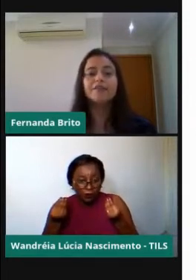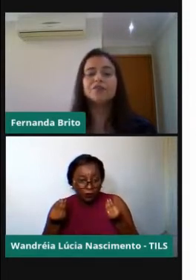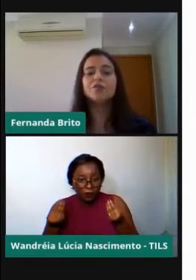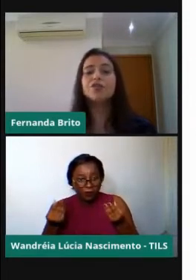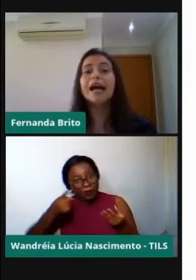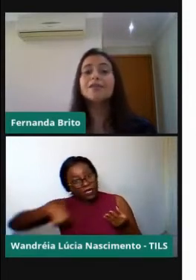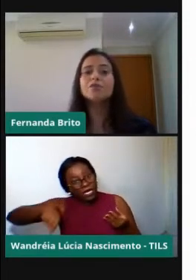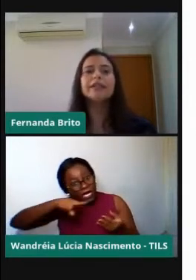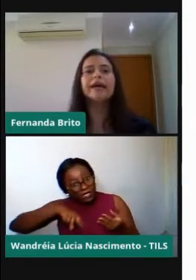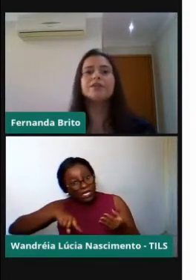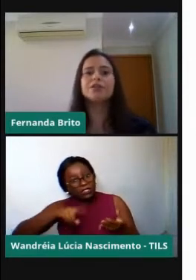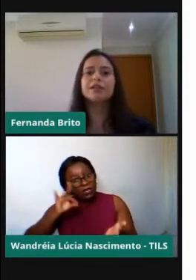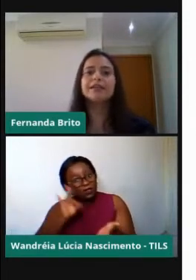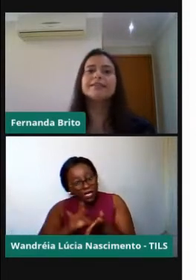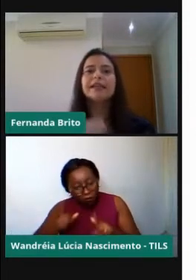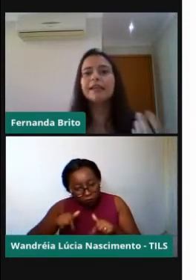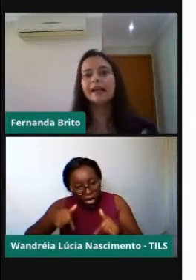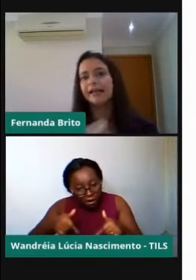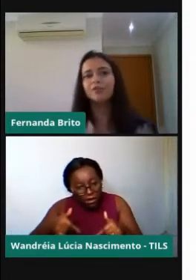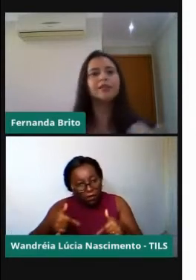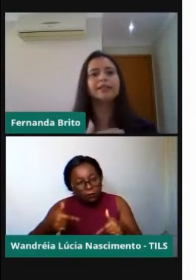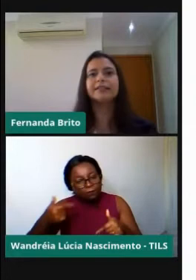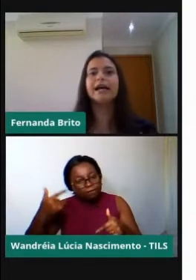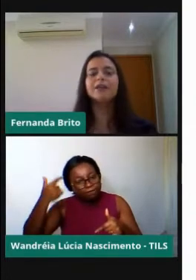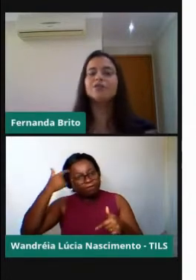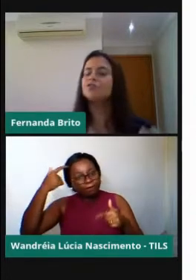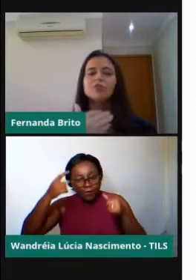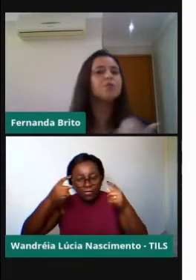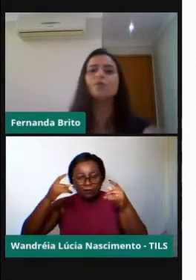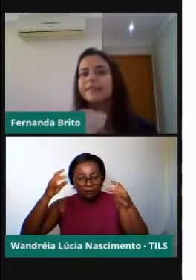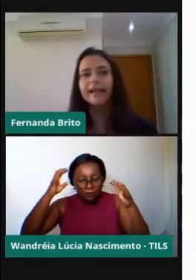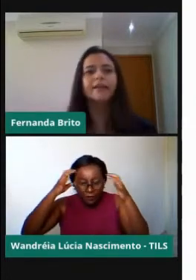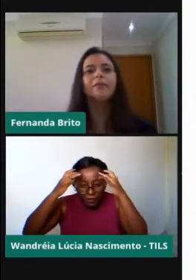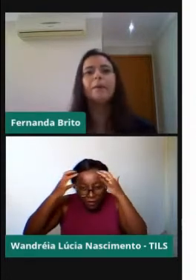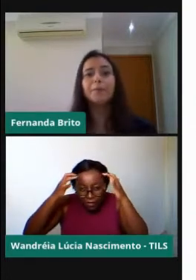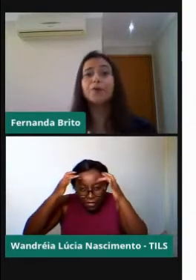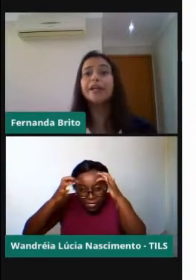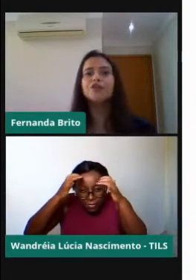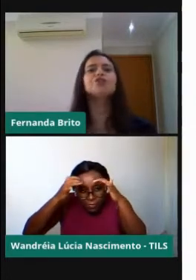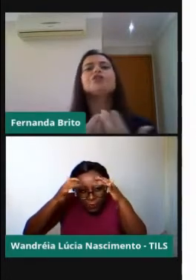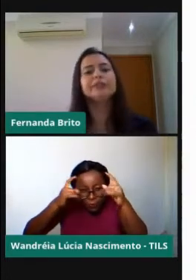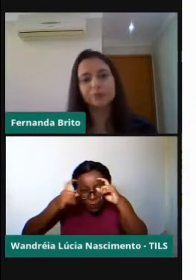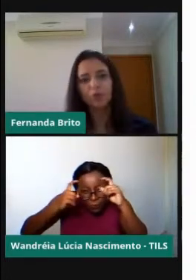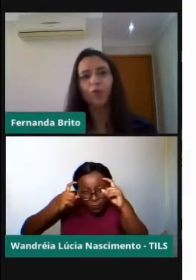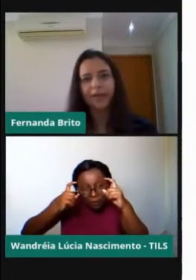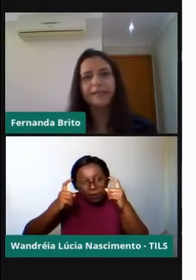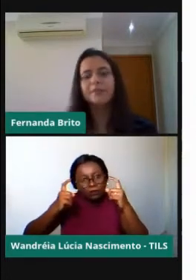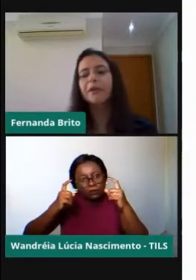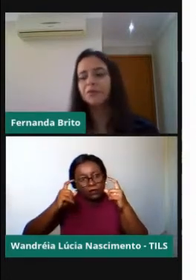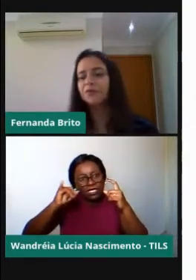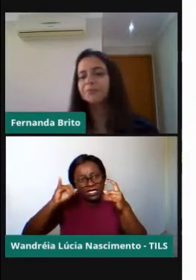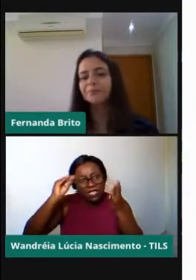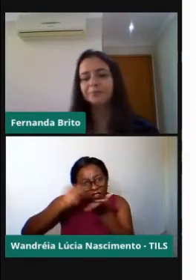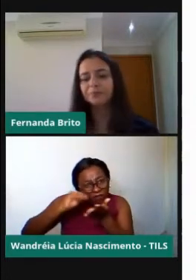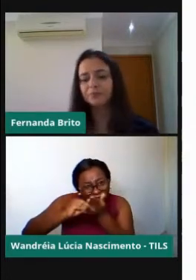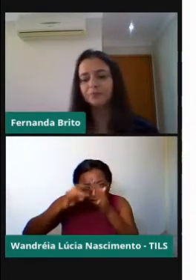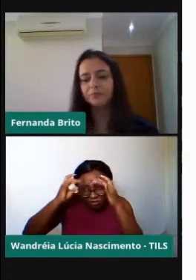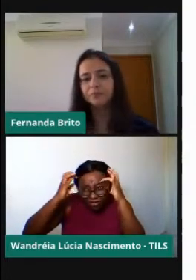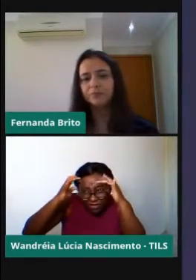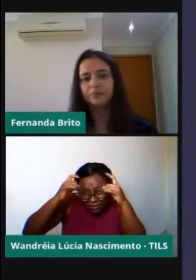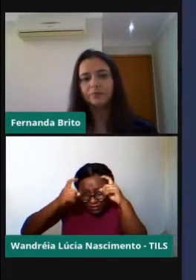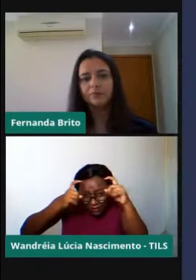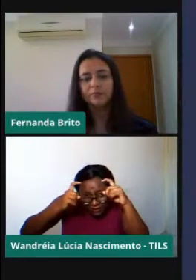fazer intervenções racionais. E sem a racionalidade, a gente não consegue progredir no conhecimento.